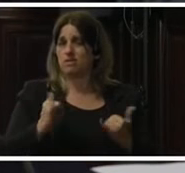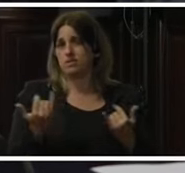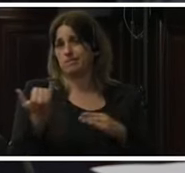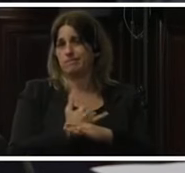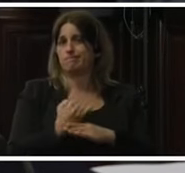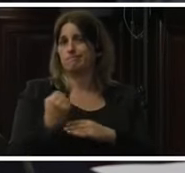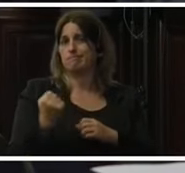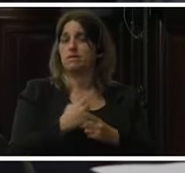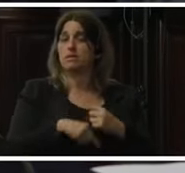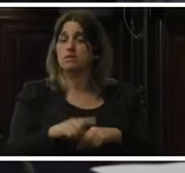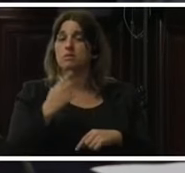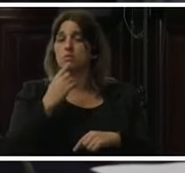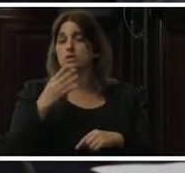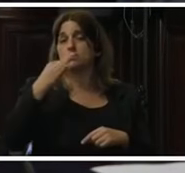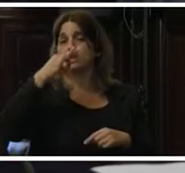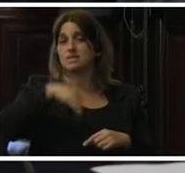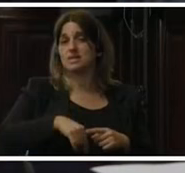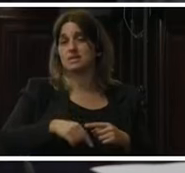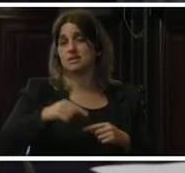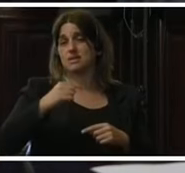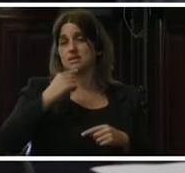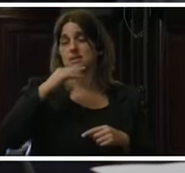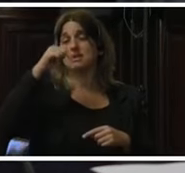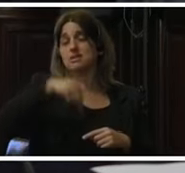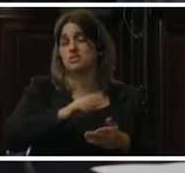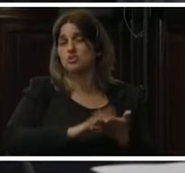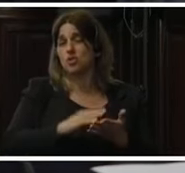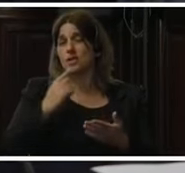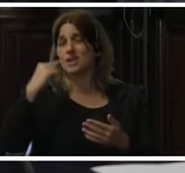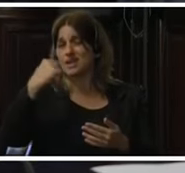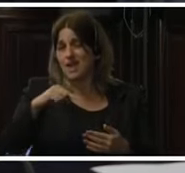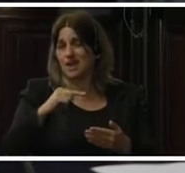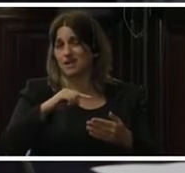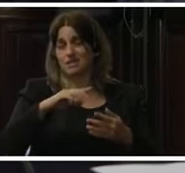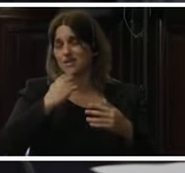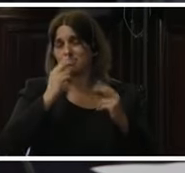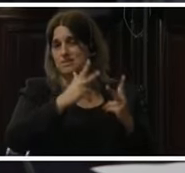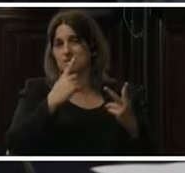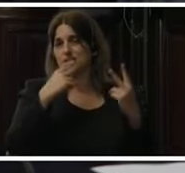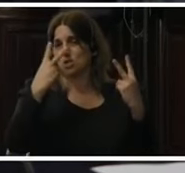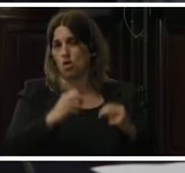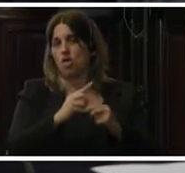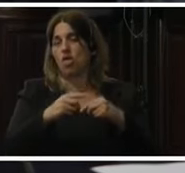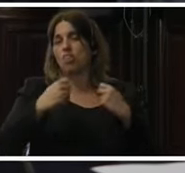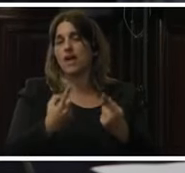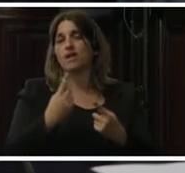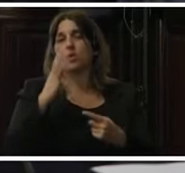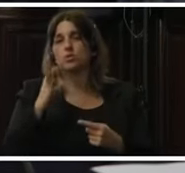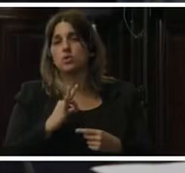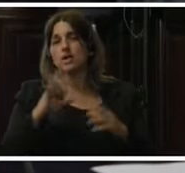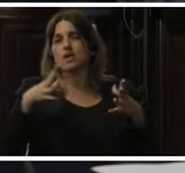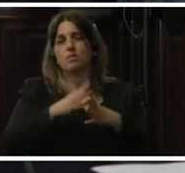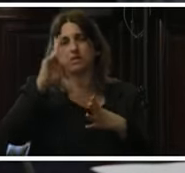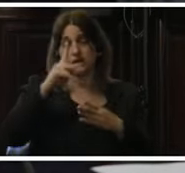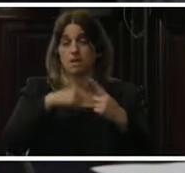onde ocorre a delegação da prestação de serviços públicos às comunidades indígenas a restrição orçamentária alcance igualmente